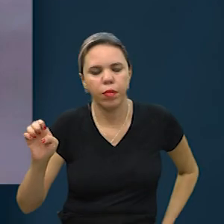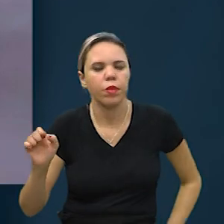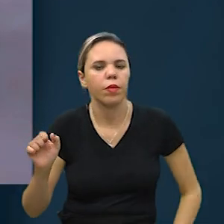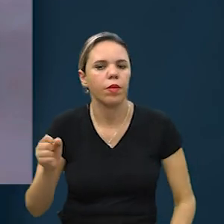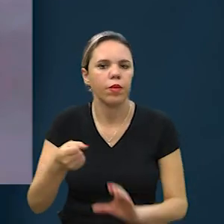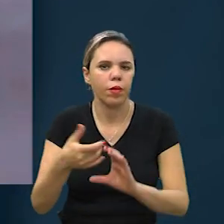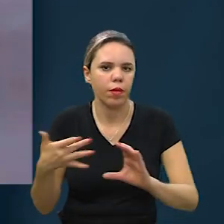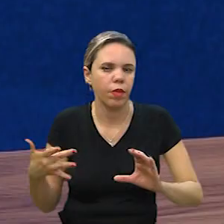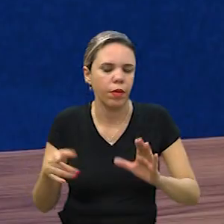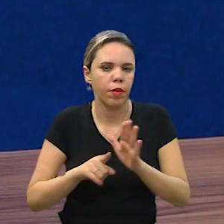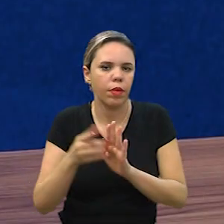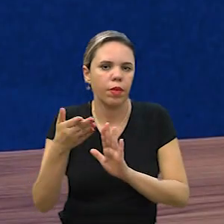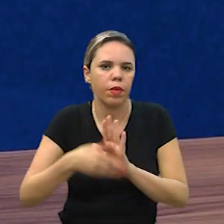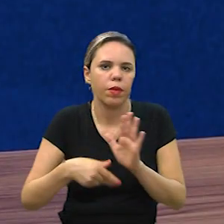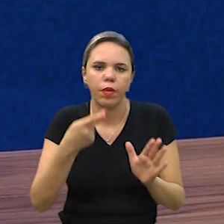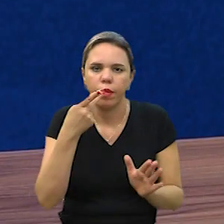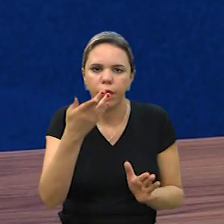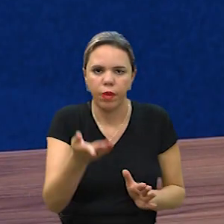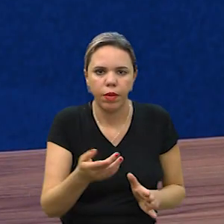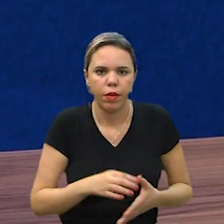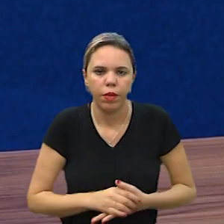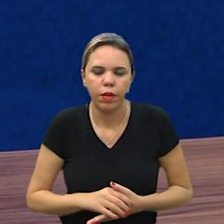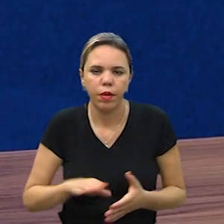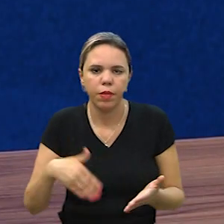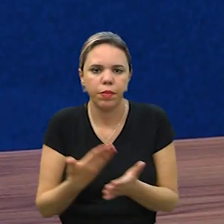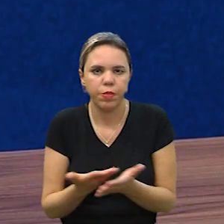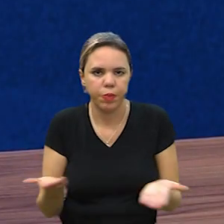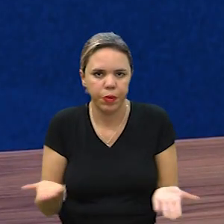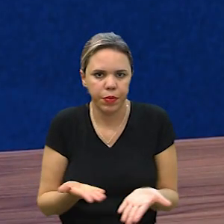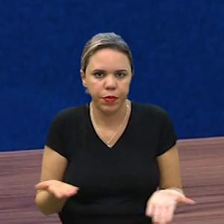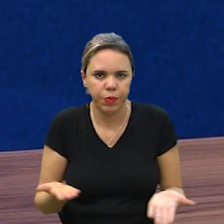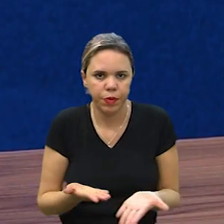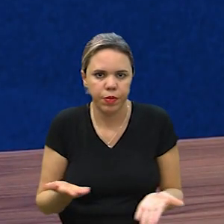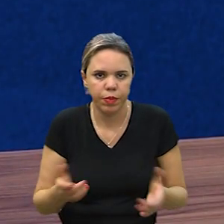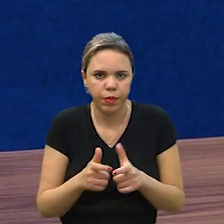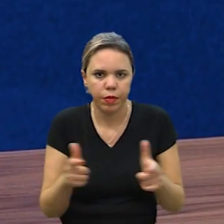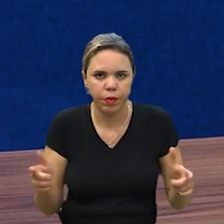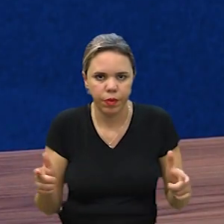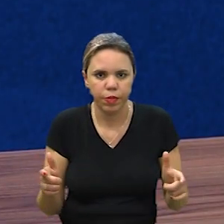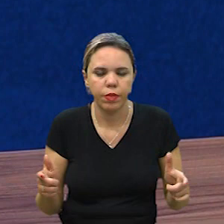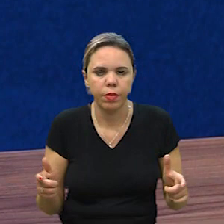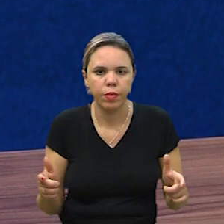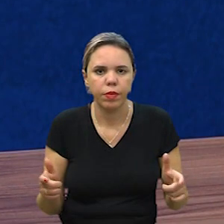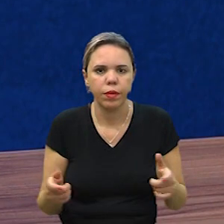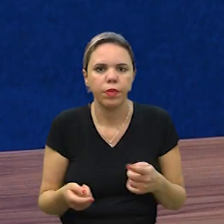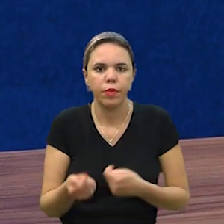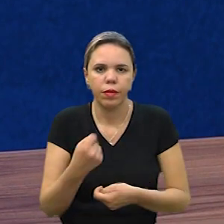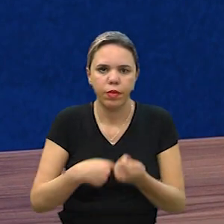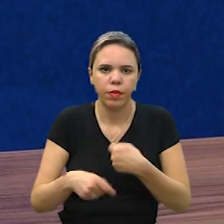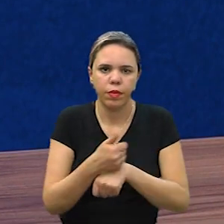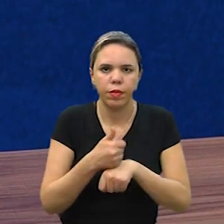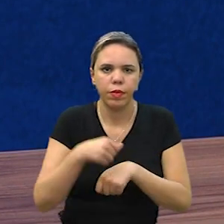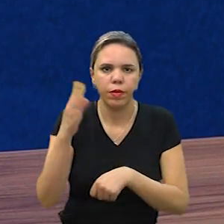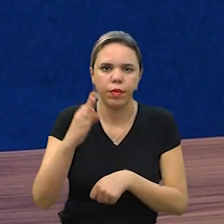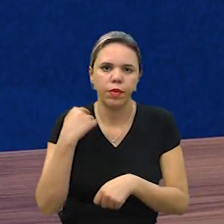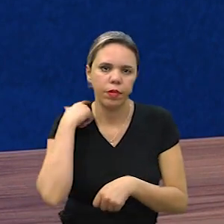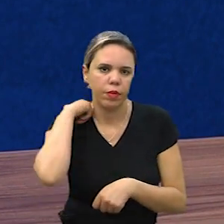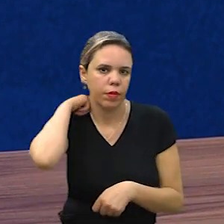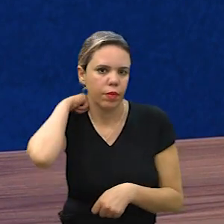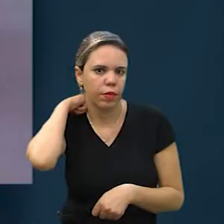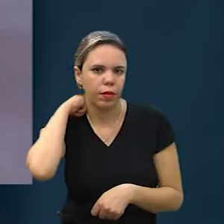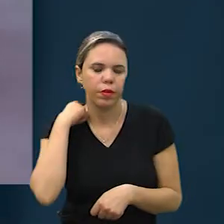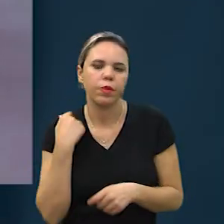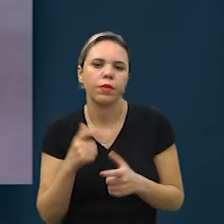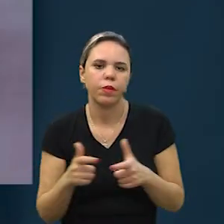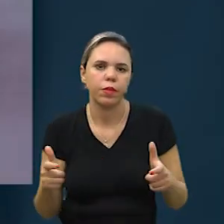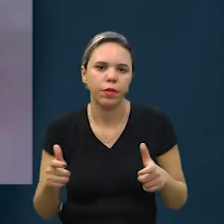essas características. E vou falar para você, viu? Até hoje, a maior parte dos economistas